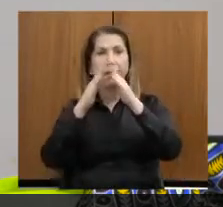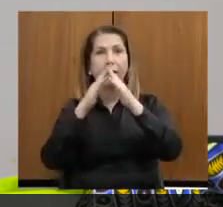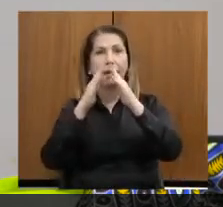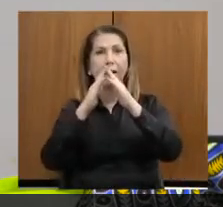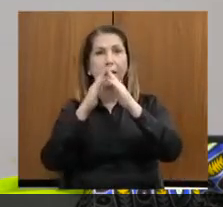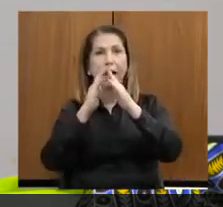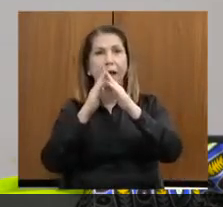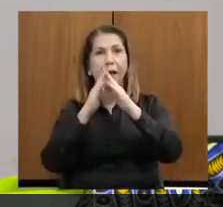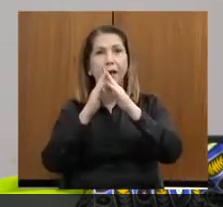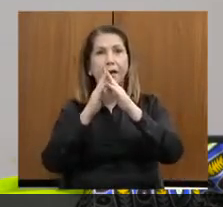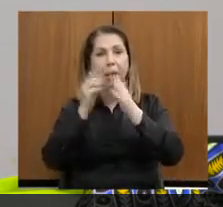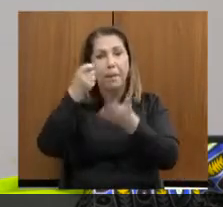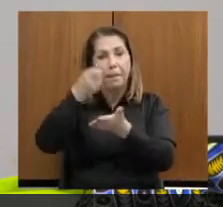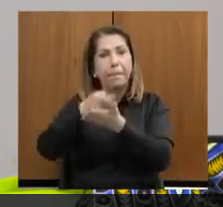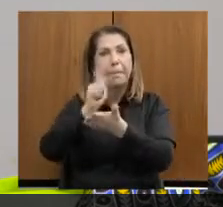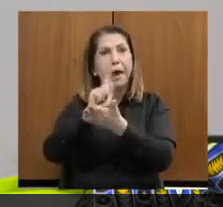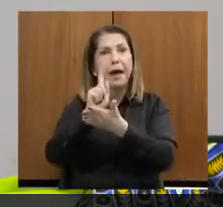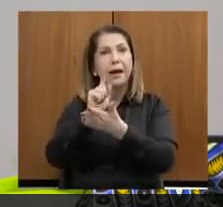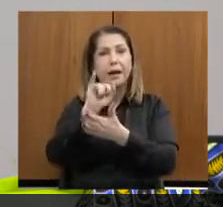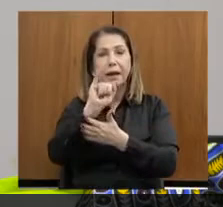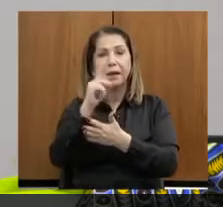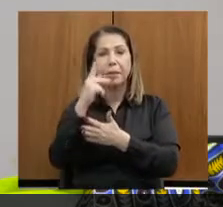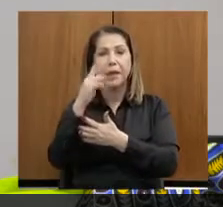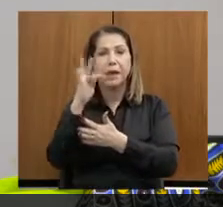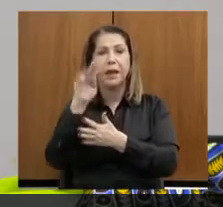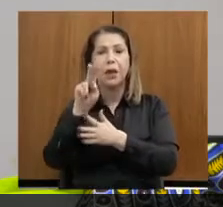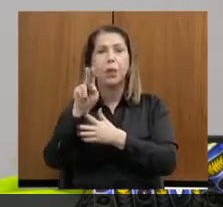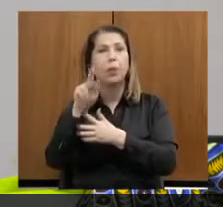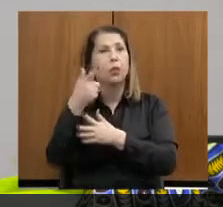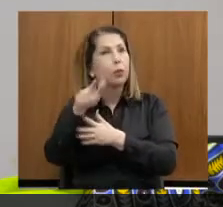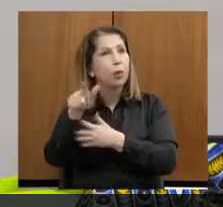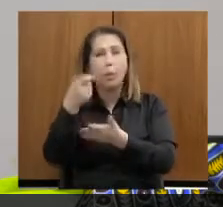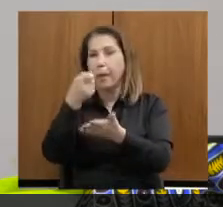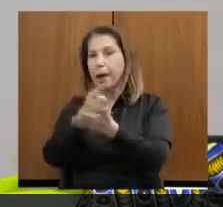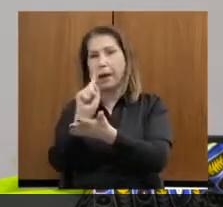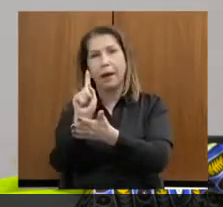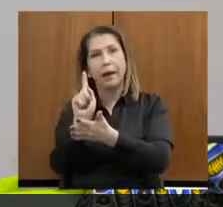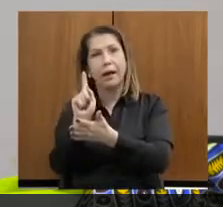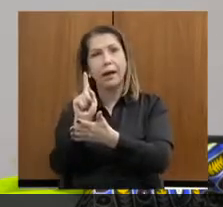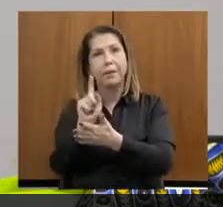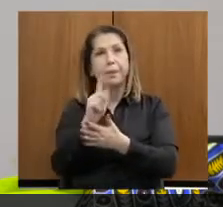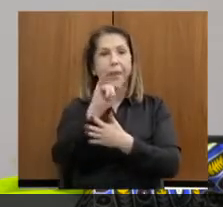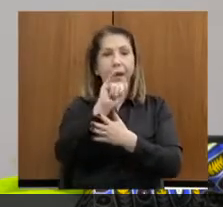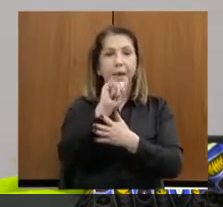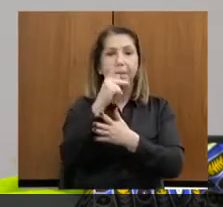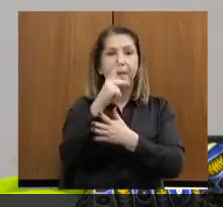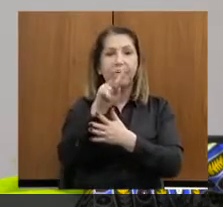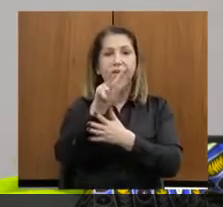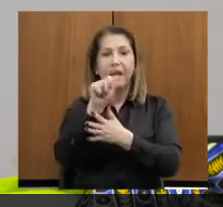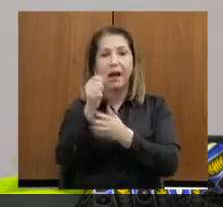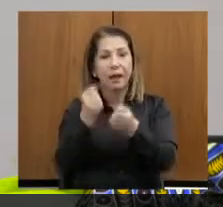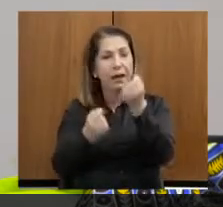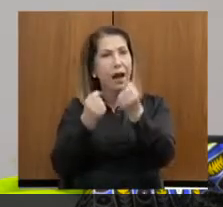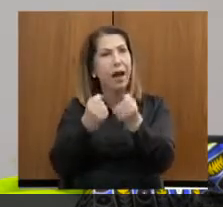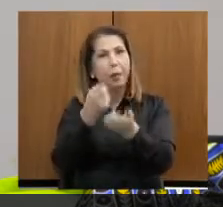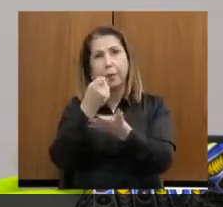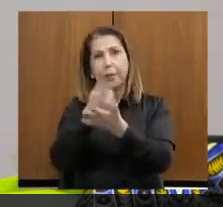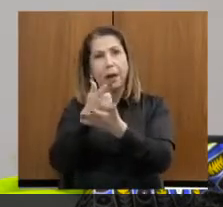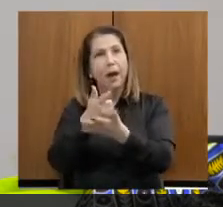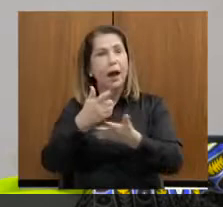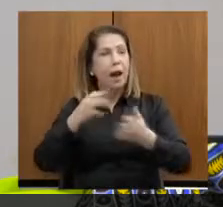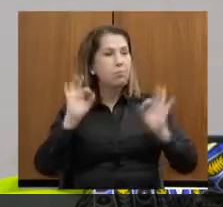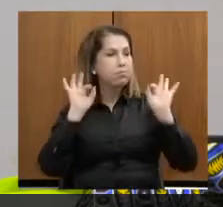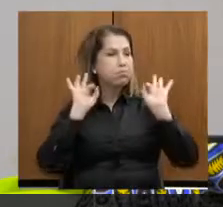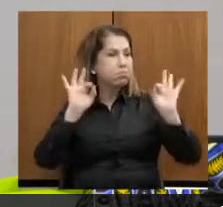ficam isentos de IPTU ficam isentos de IPVA e aí vamos comprando